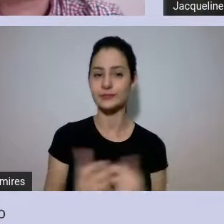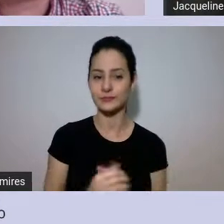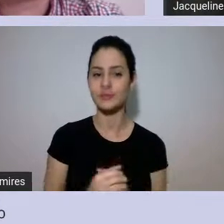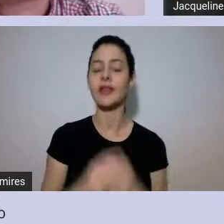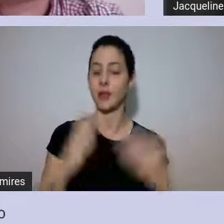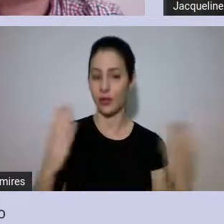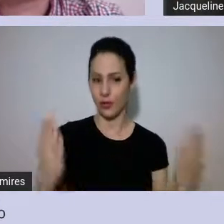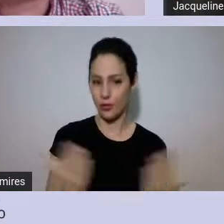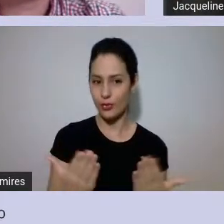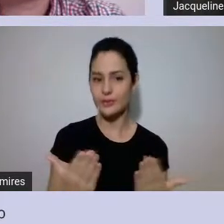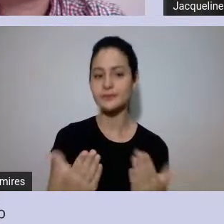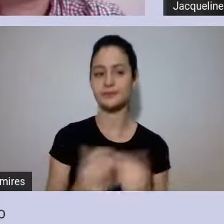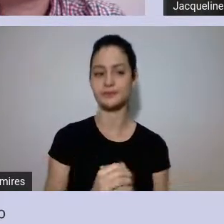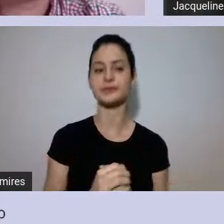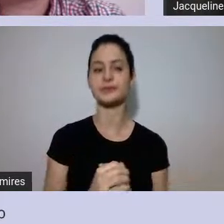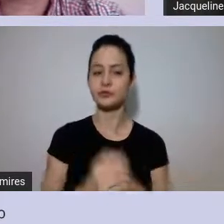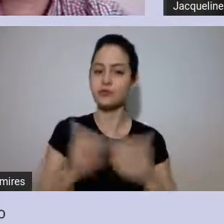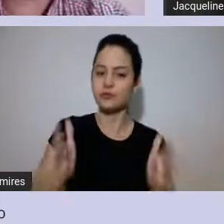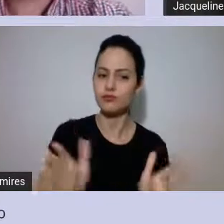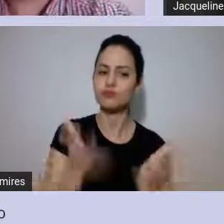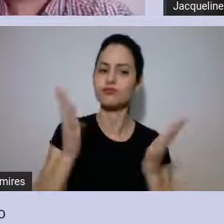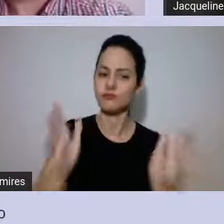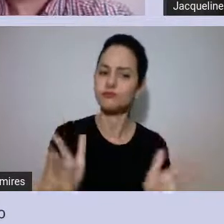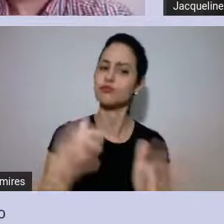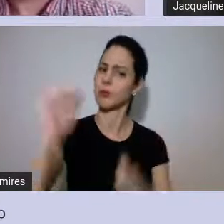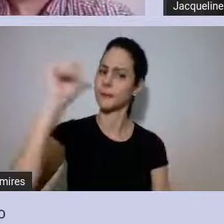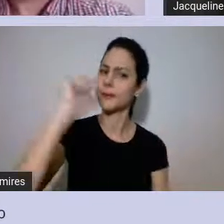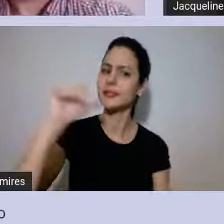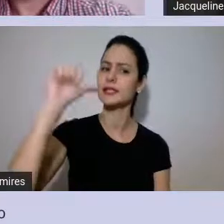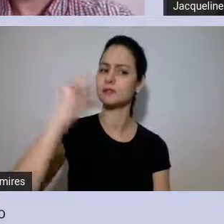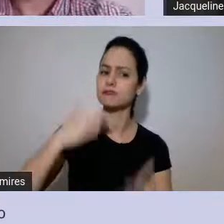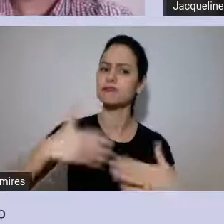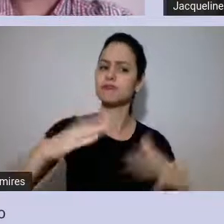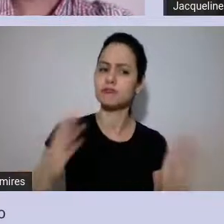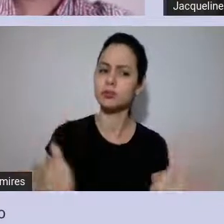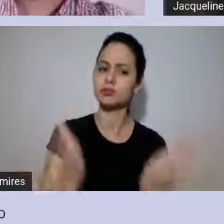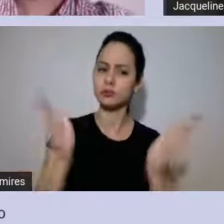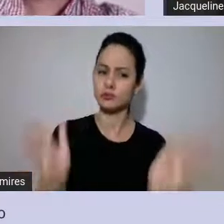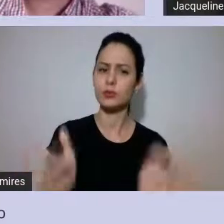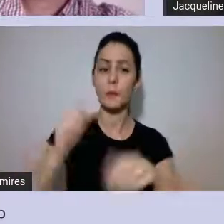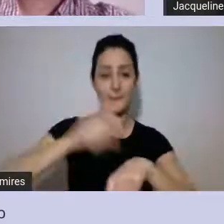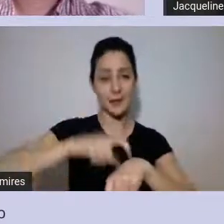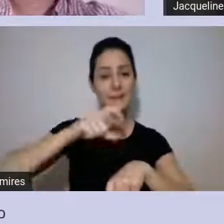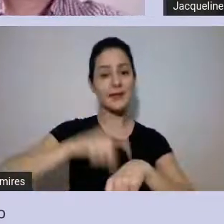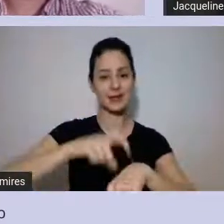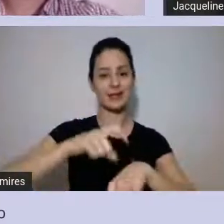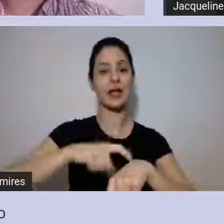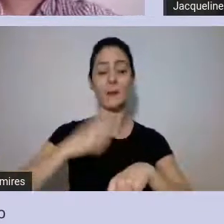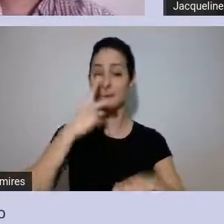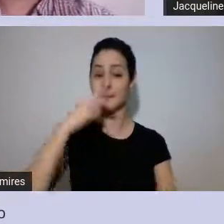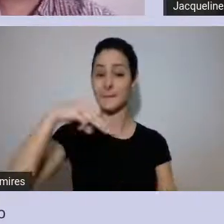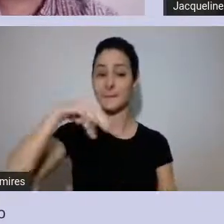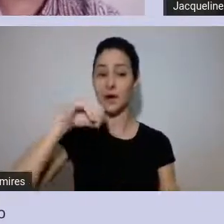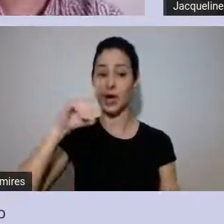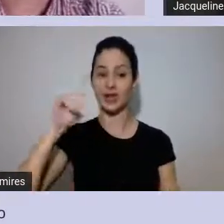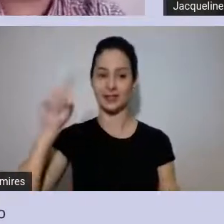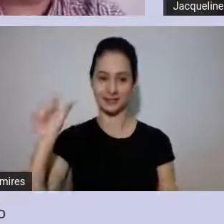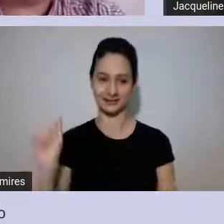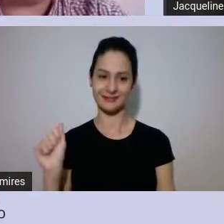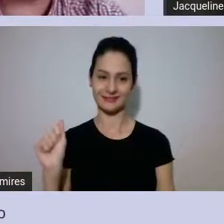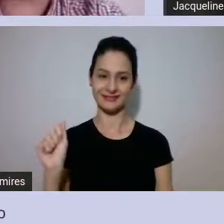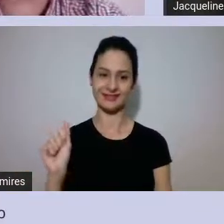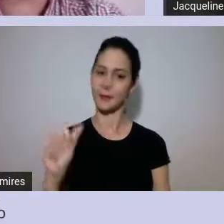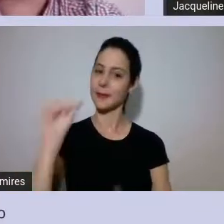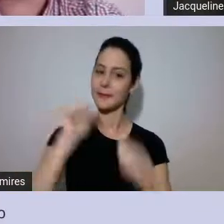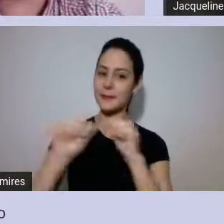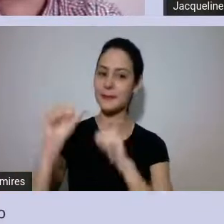Actualmente se está incentivando el consumo y está pasando incluso, está atravesando un momento de cierta moda del consumo